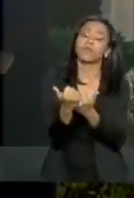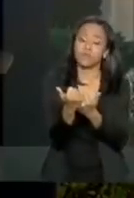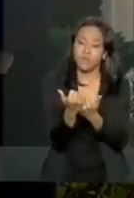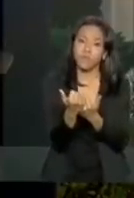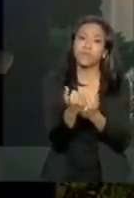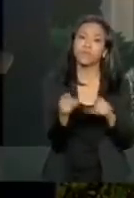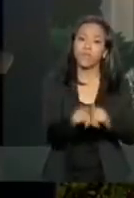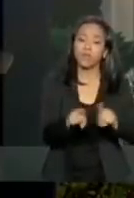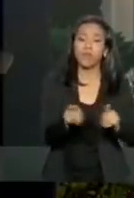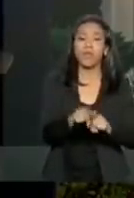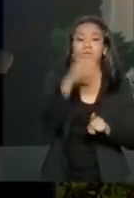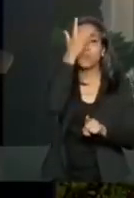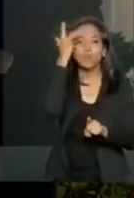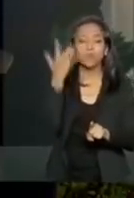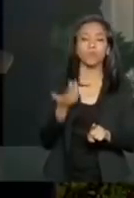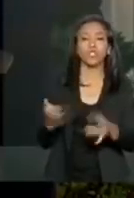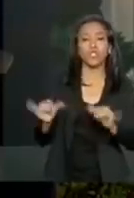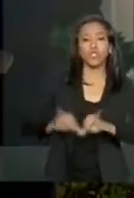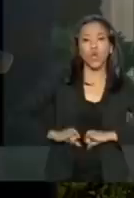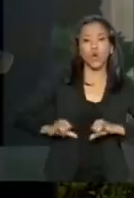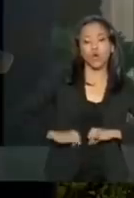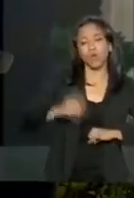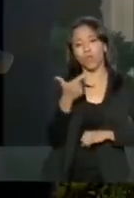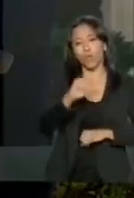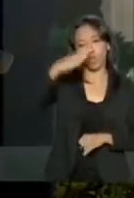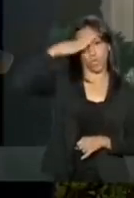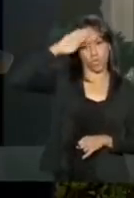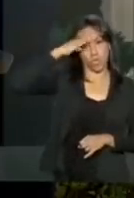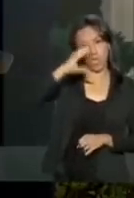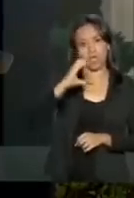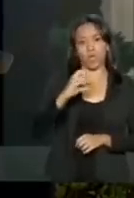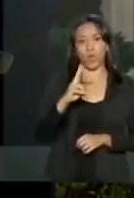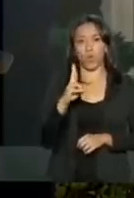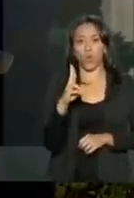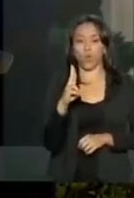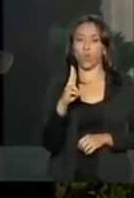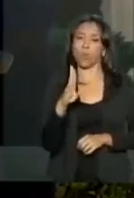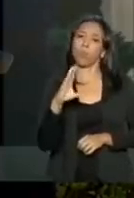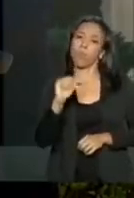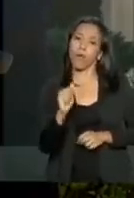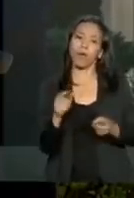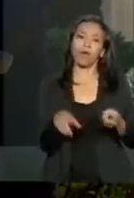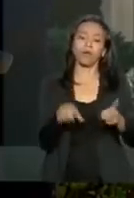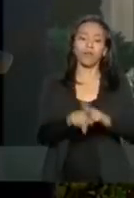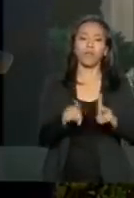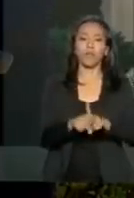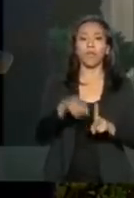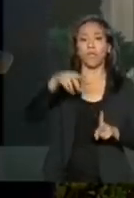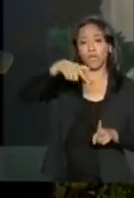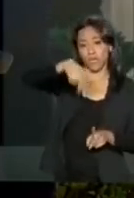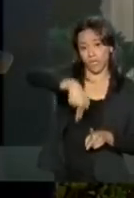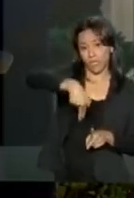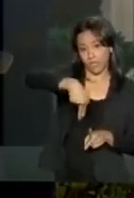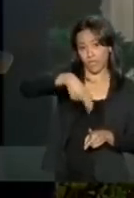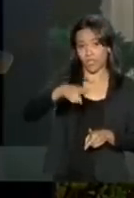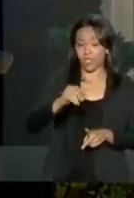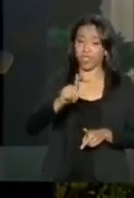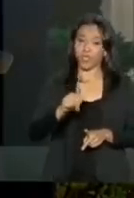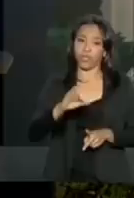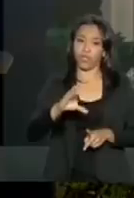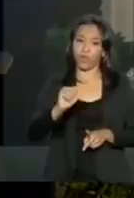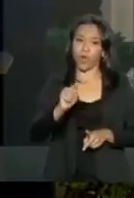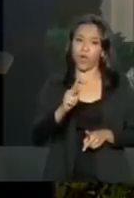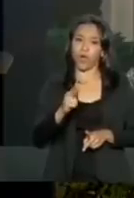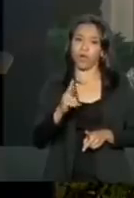as pessoas que sofrem em Cuba e em Nicarágua há tanto tempo. Chegou o ocaso do socialismo no